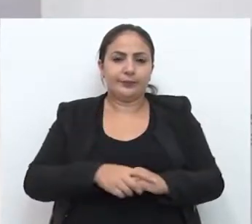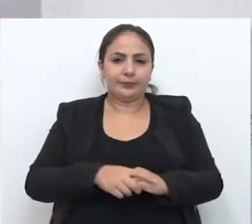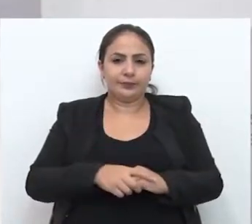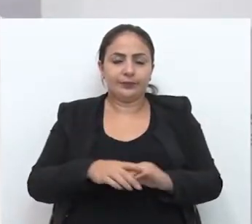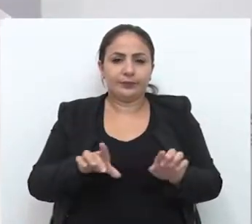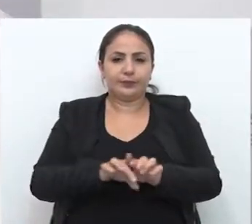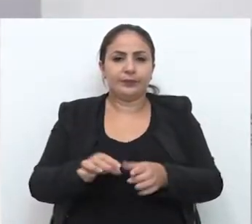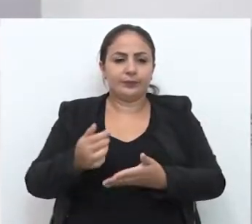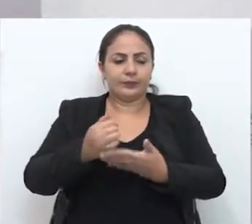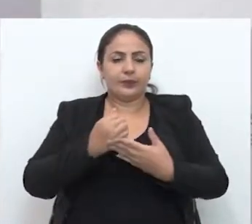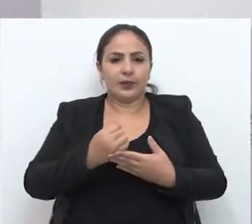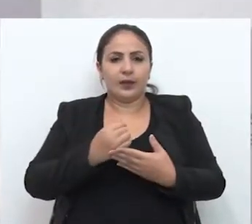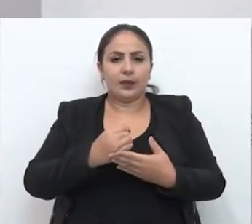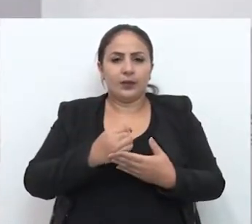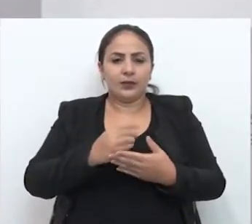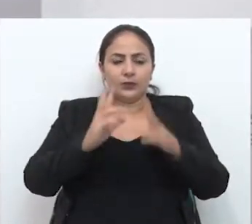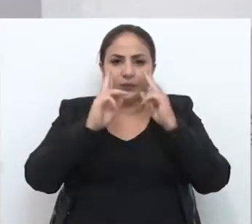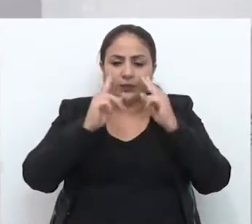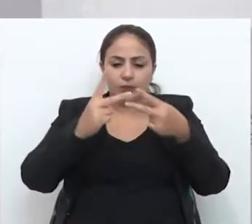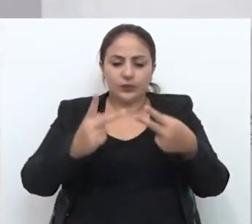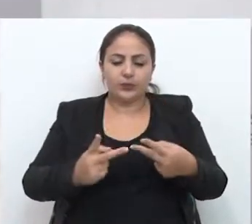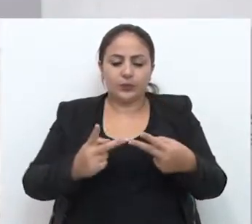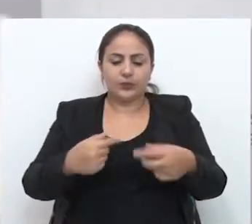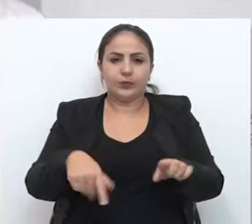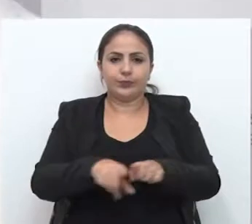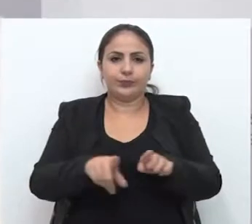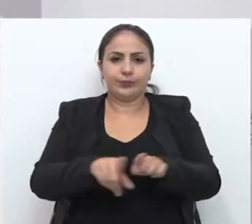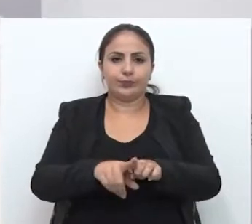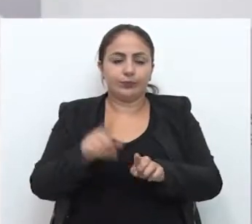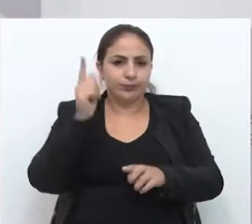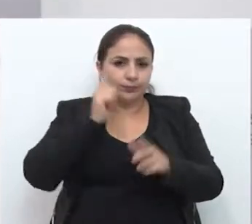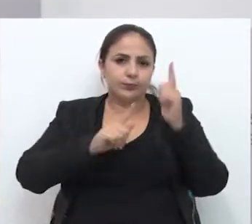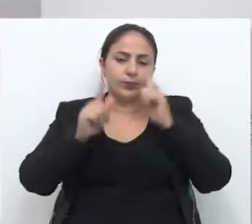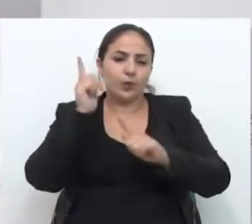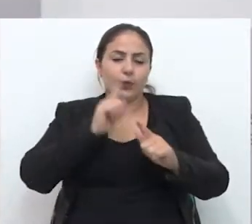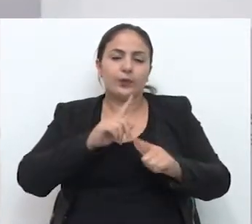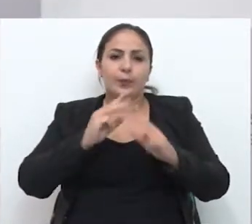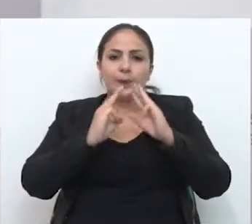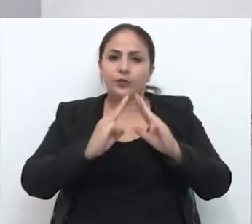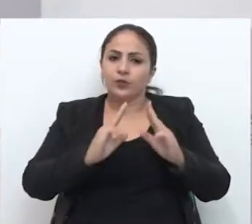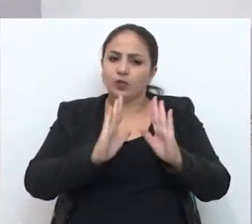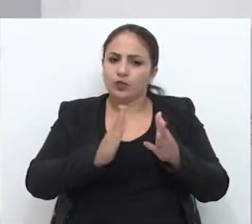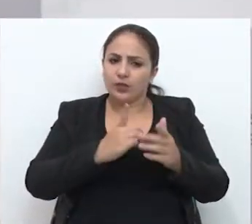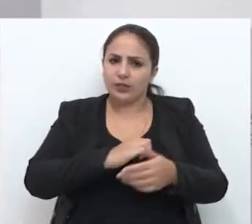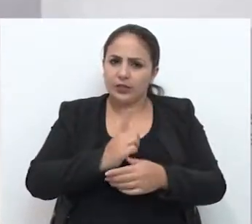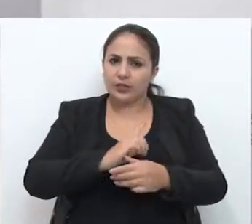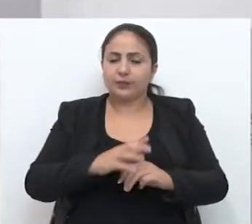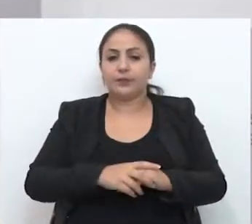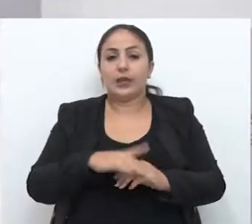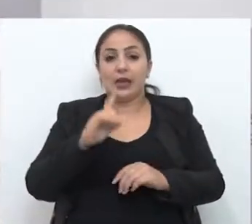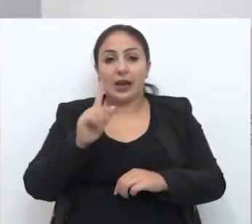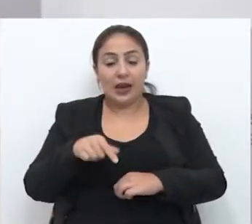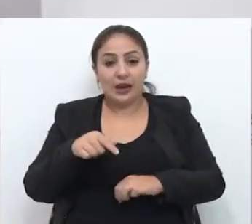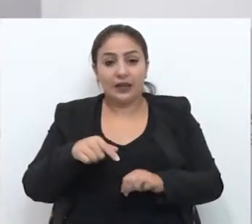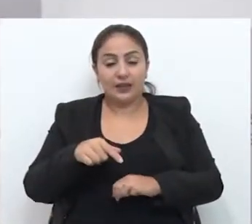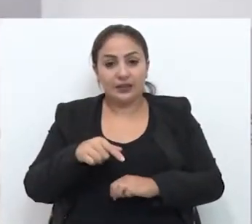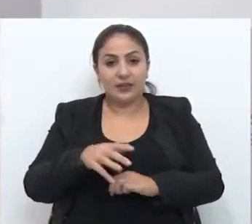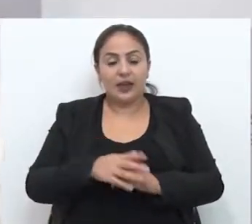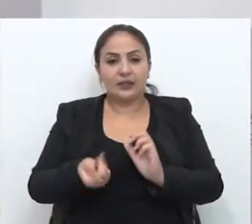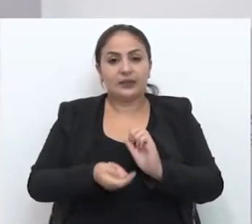elas e trazer alguns reconhecimentos, conquistas, então que o magistério já tem, que é